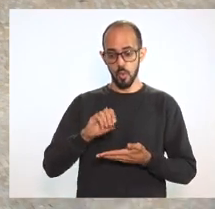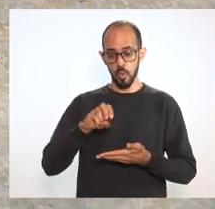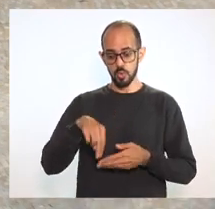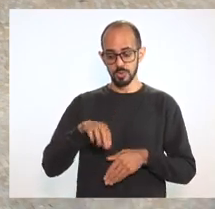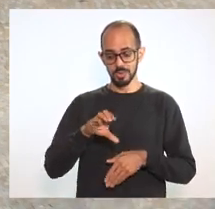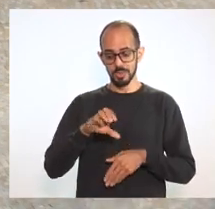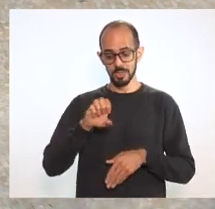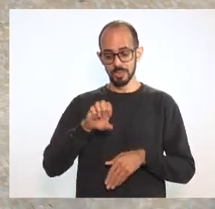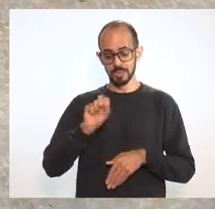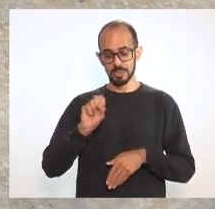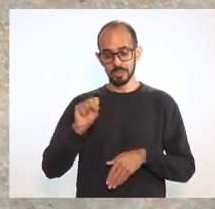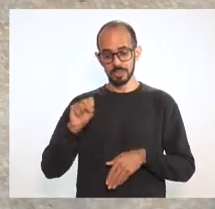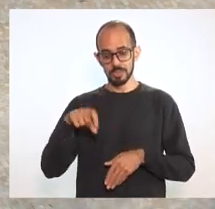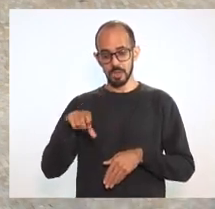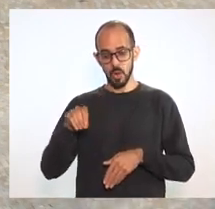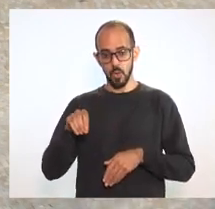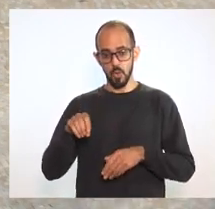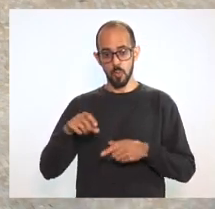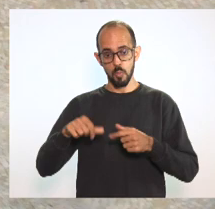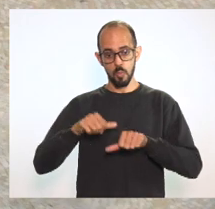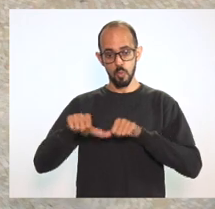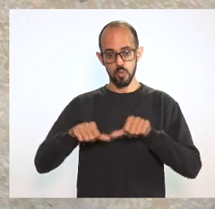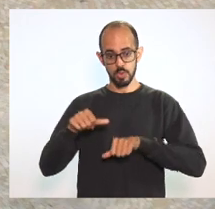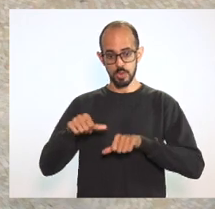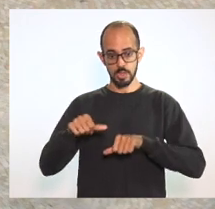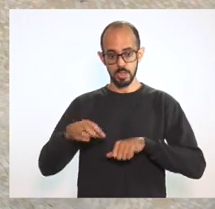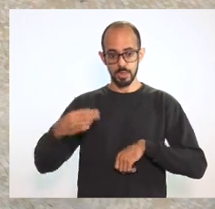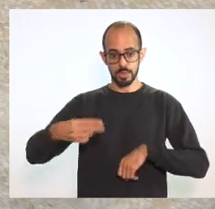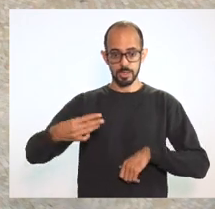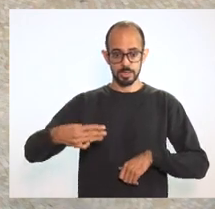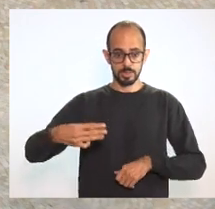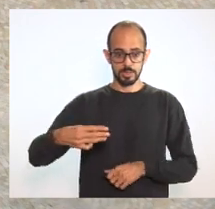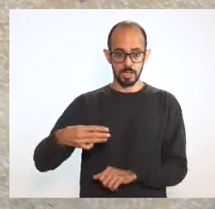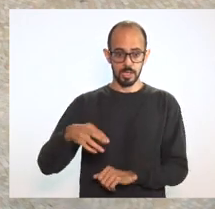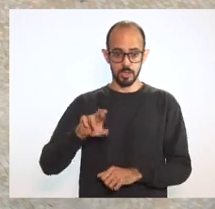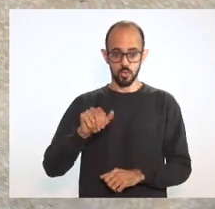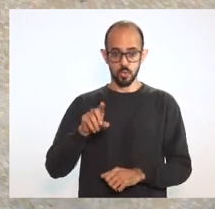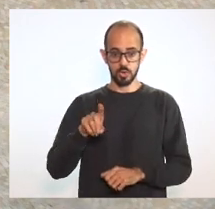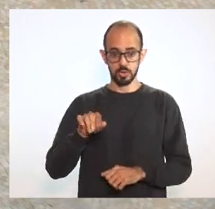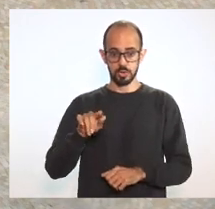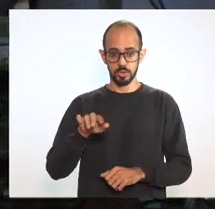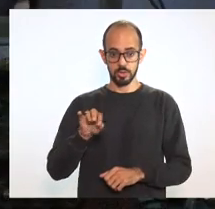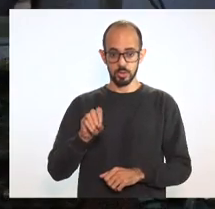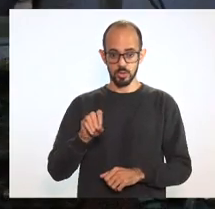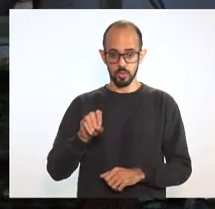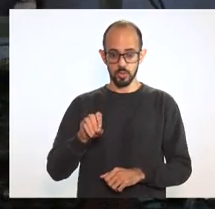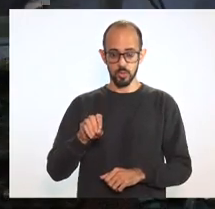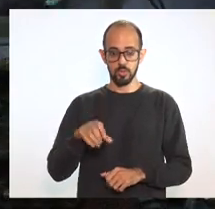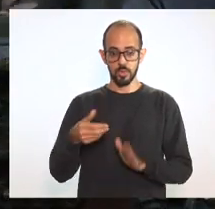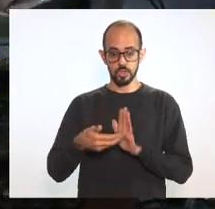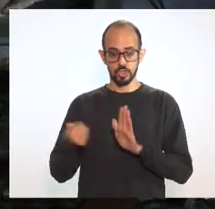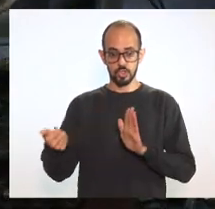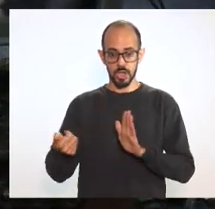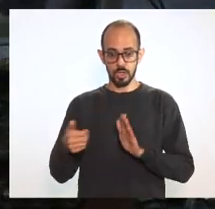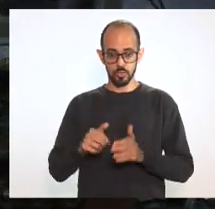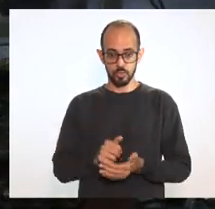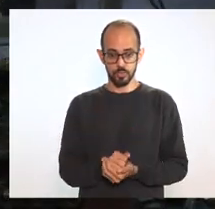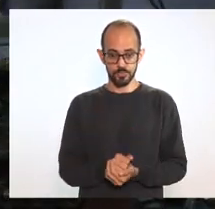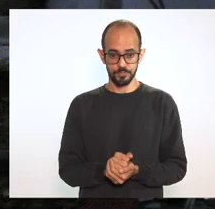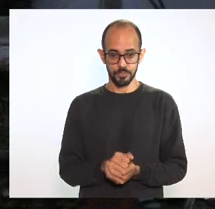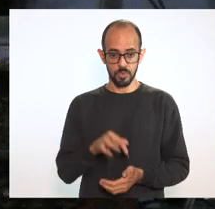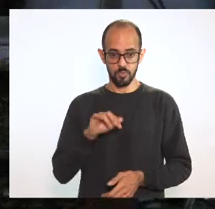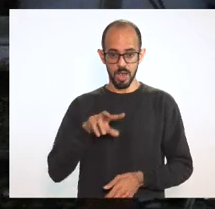concessão. Essa era a segunda emenda. E a terceira, do deputado Rodrigo Amorim, foi retirada, senhor presidente. Tá, Flávio, entendeu, Flávio?